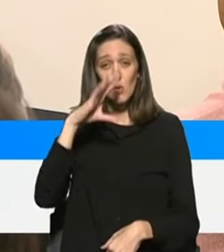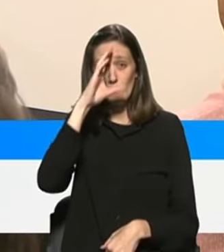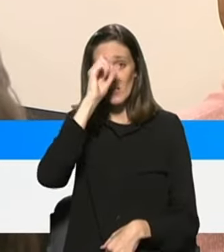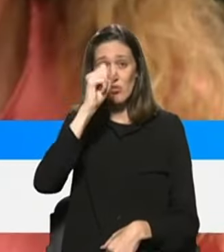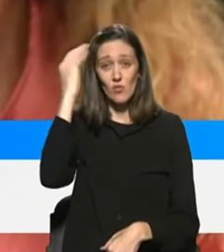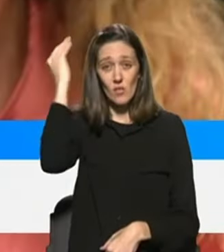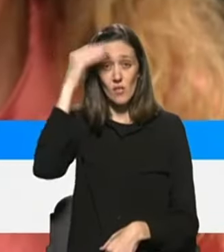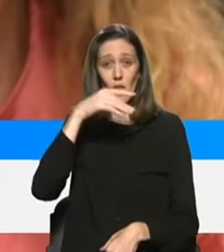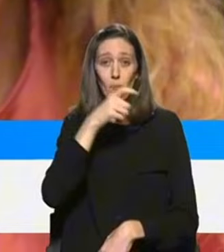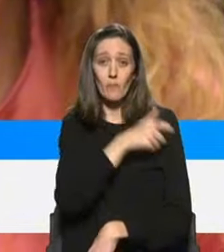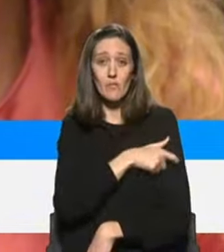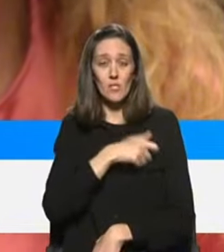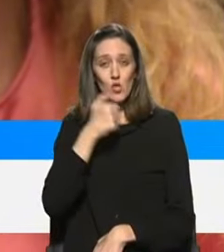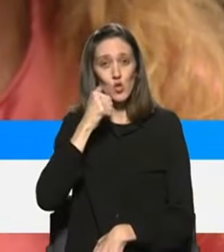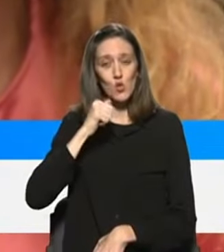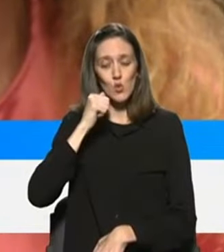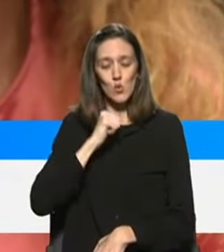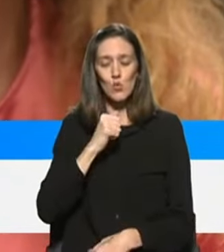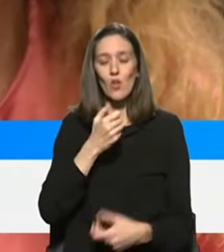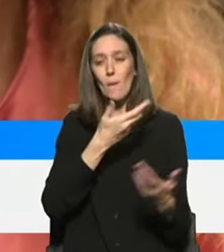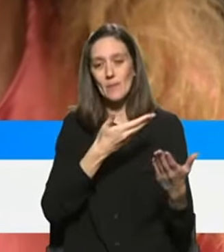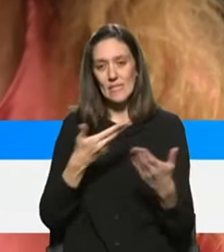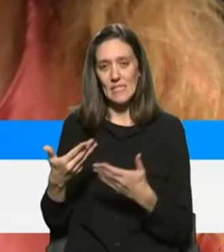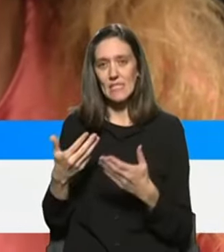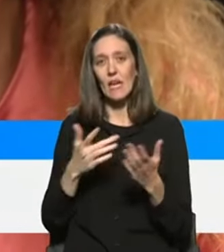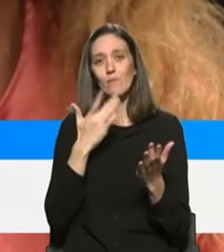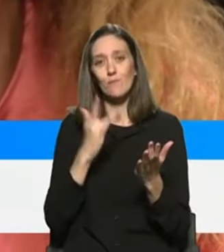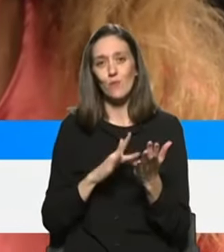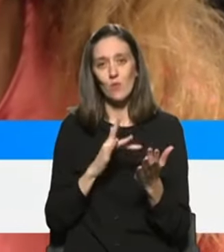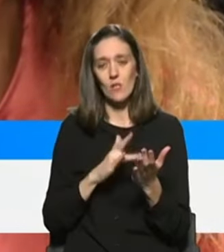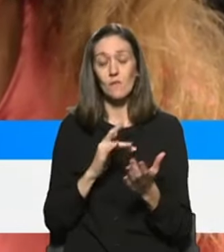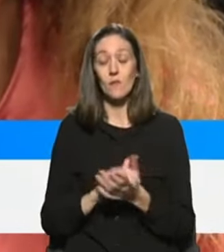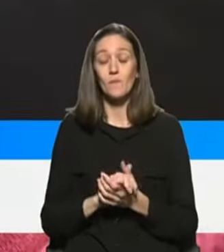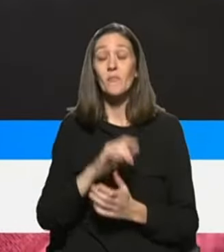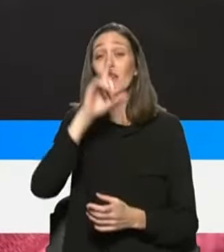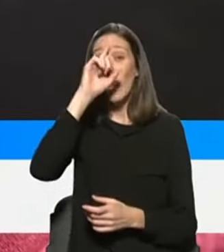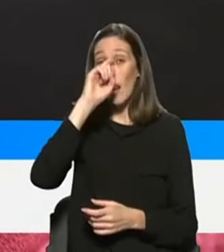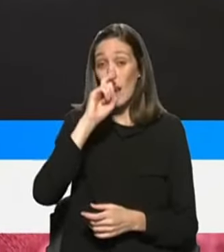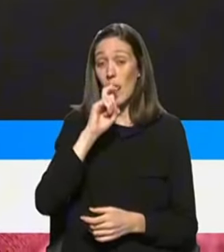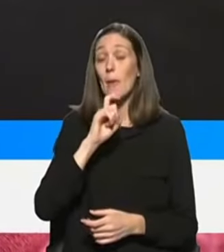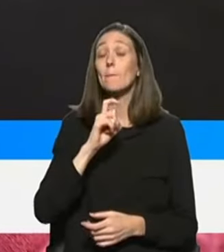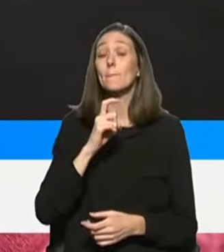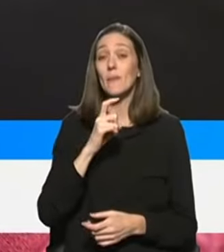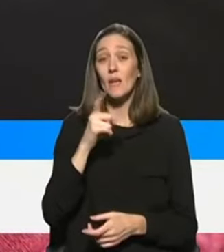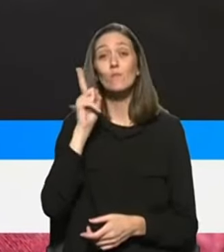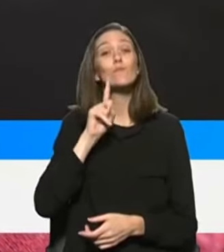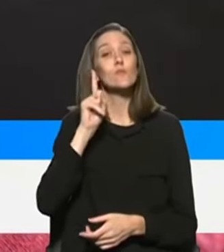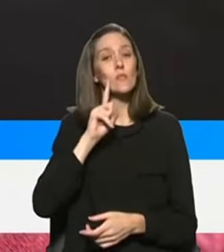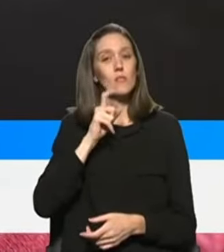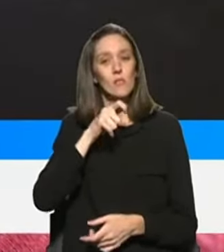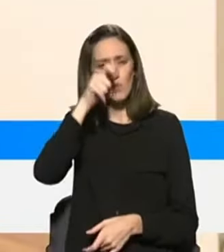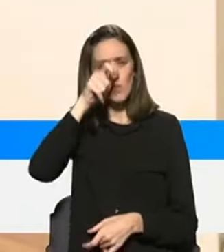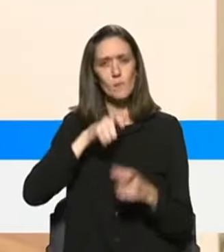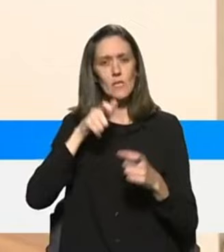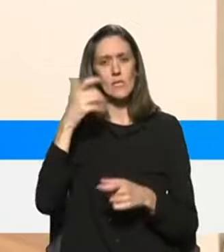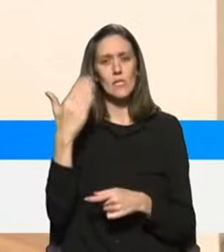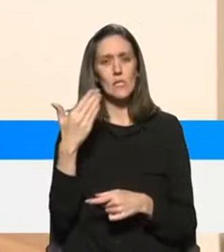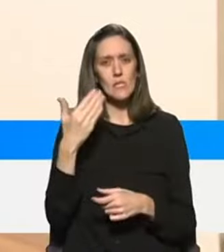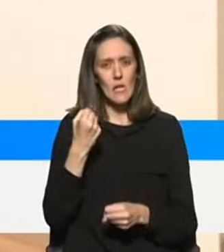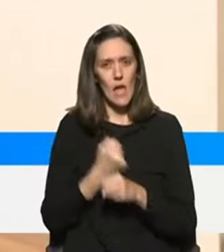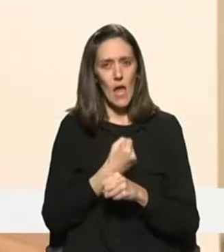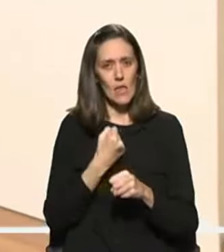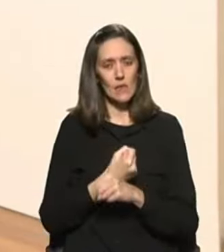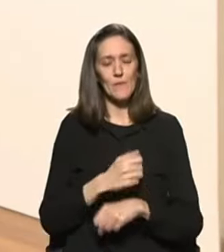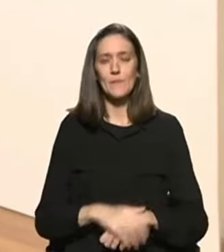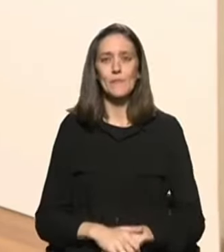os Açores, apresentar a obra. Lembra a importância de uma cidadania ativa. O que nós não podemos